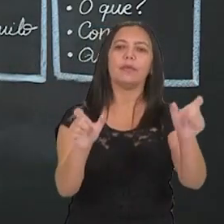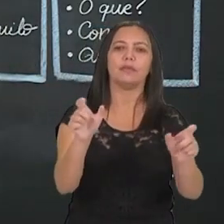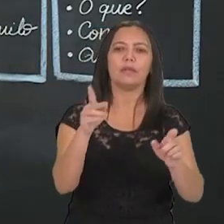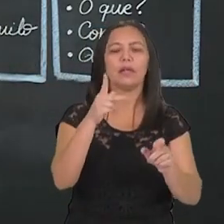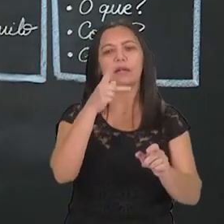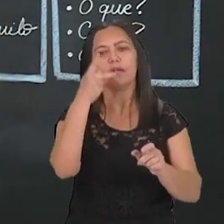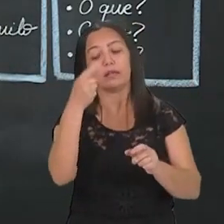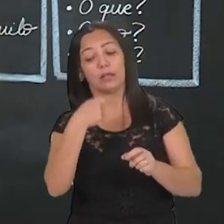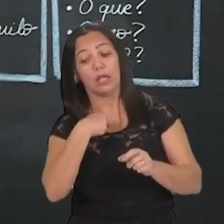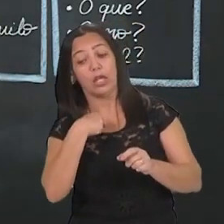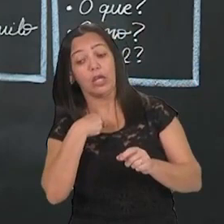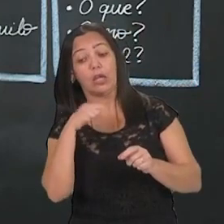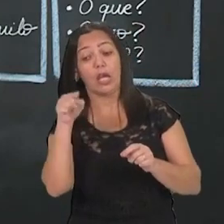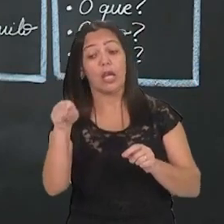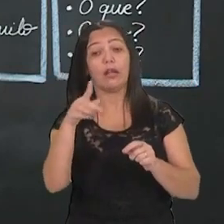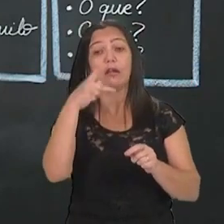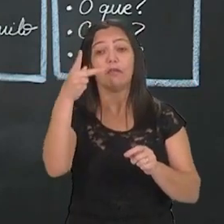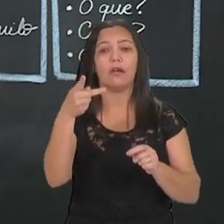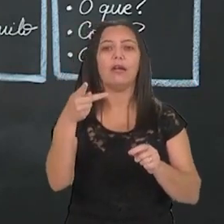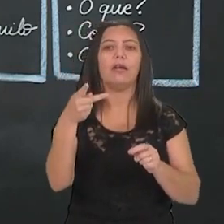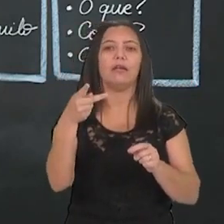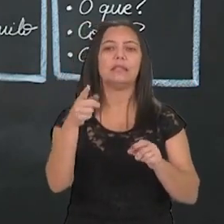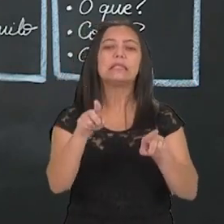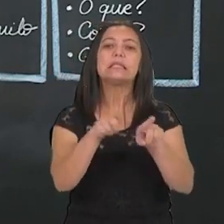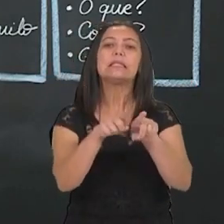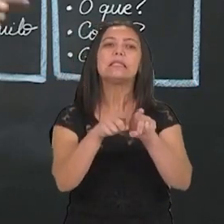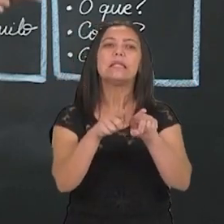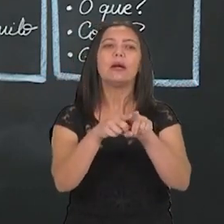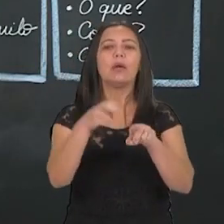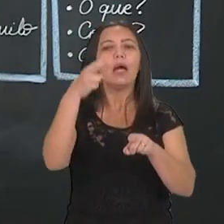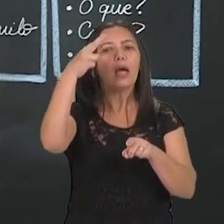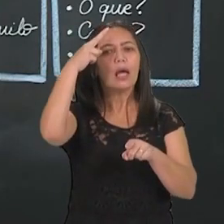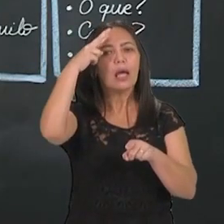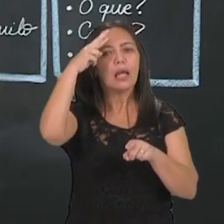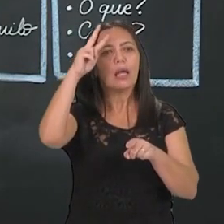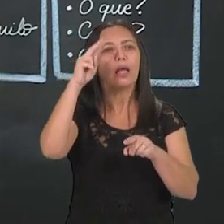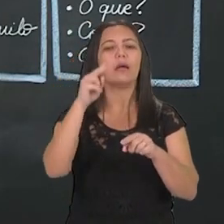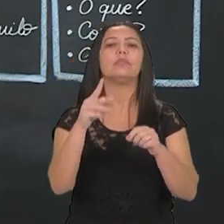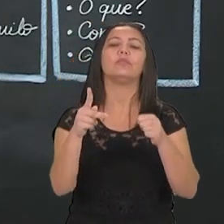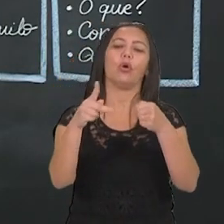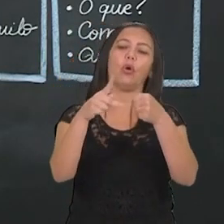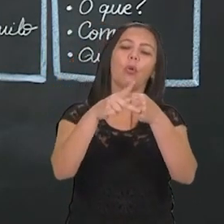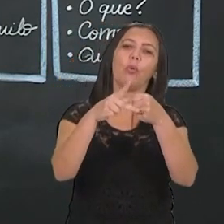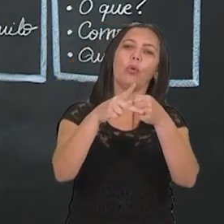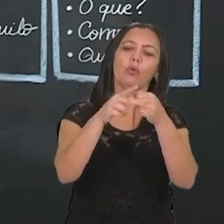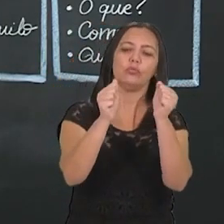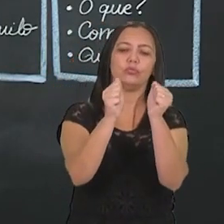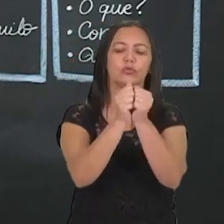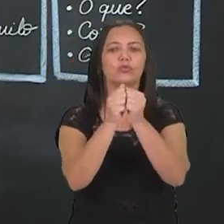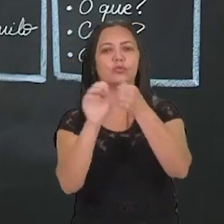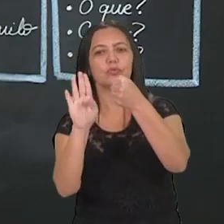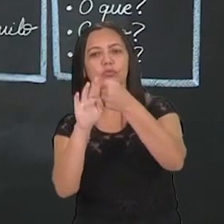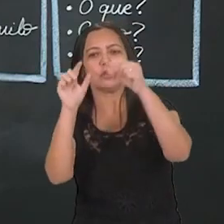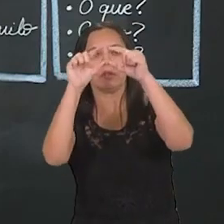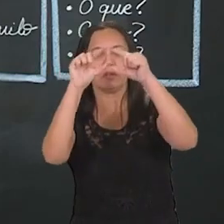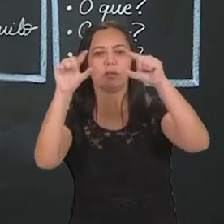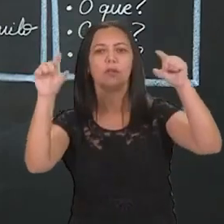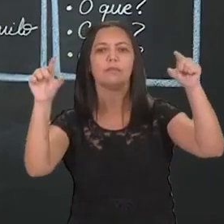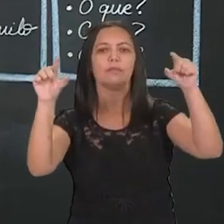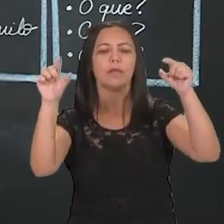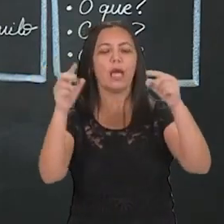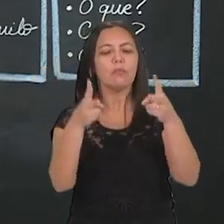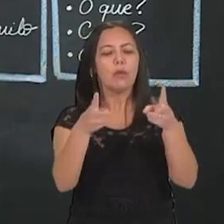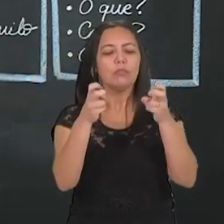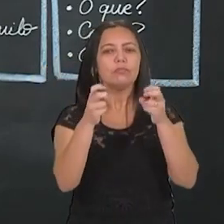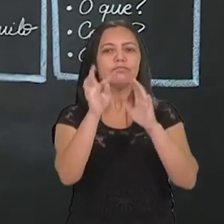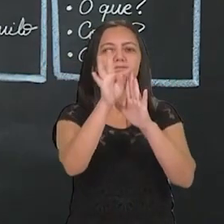Quem fala, com quem eu falo ou de quem a gente fala. Lembra disso, lembra da posição do pronome em relação ao substantivo, que você vai perceber que o seu texto vai ter